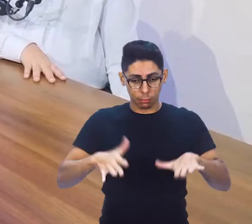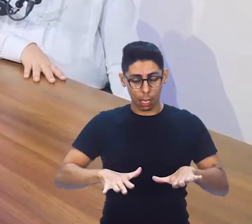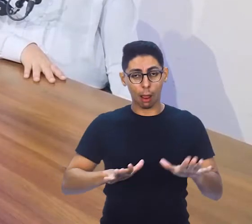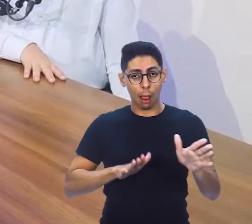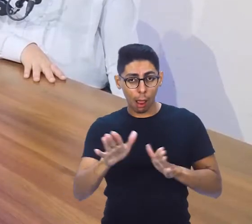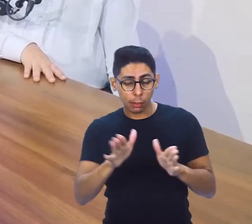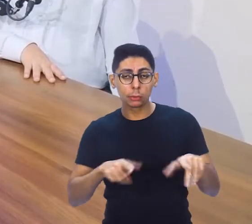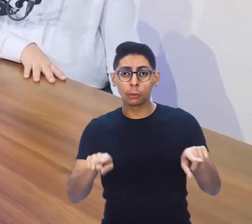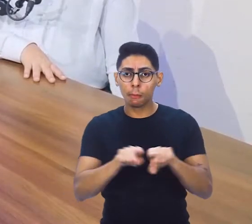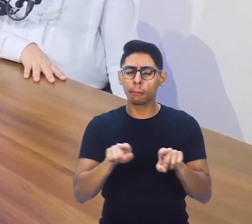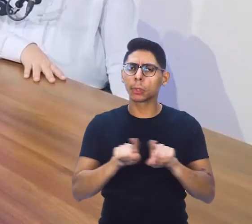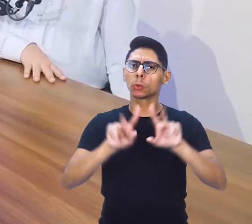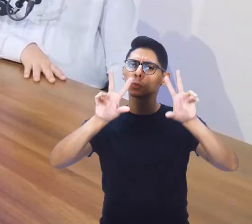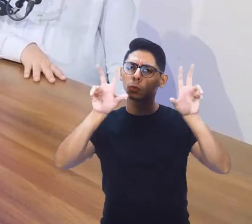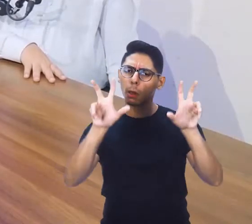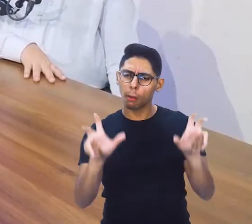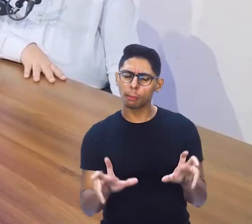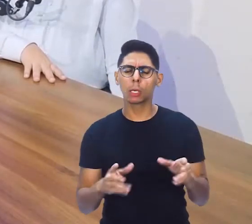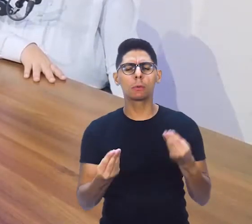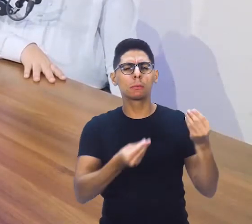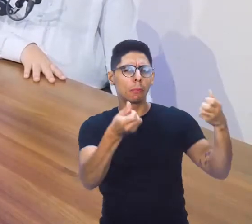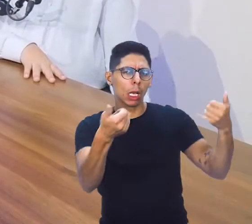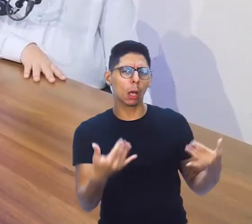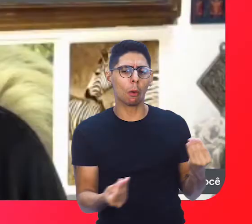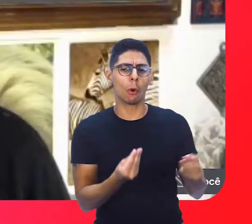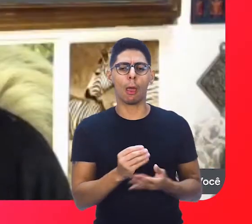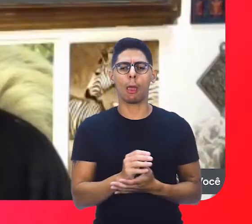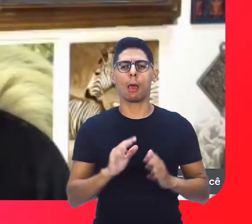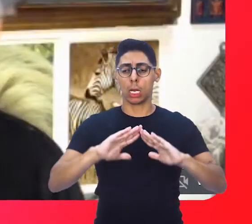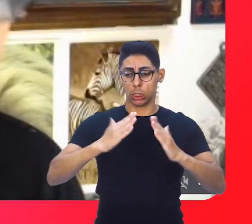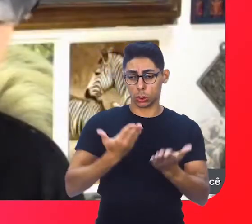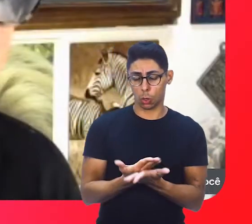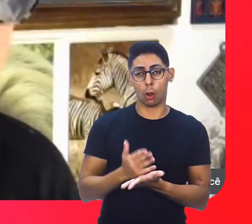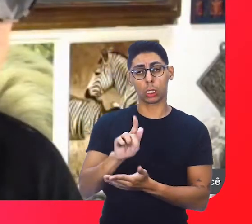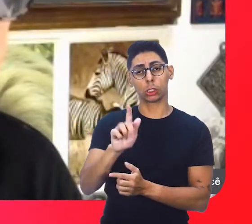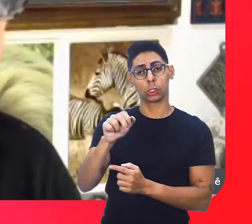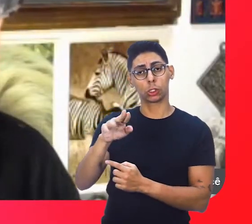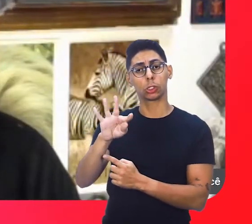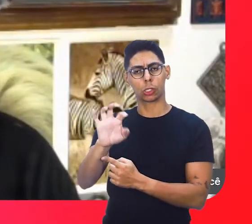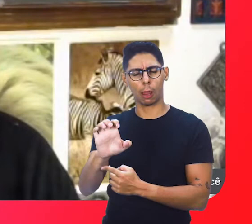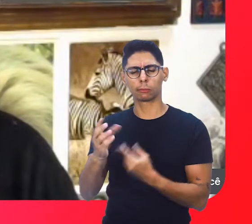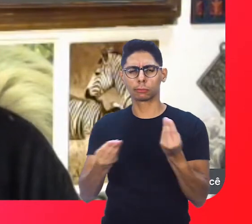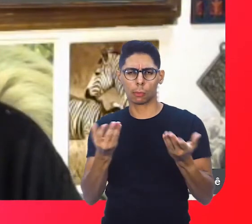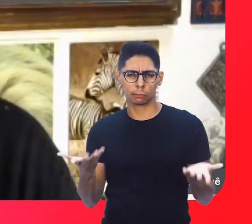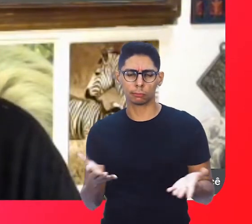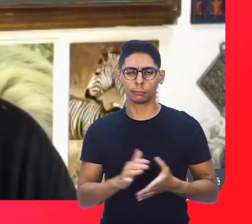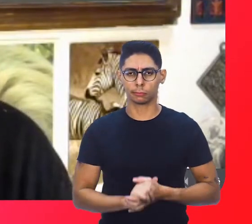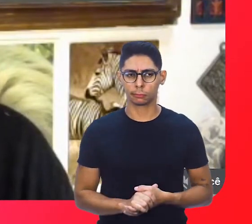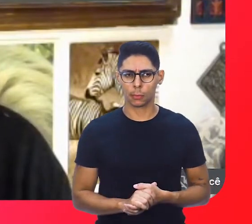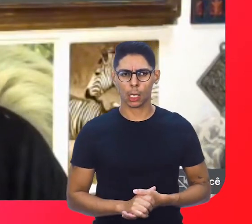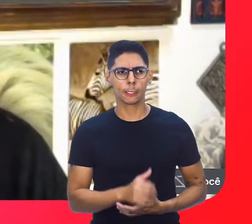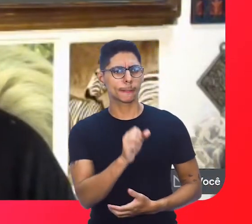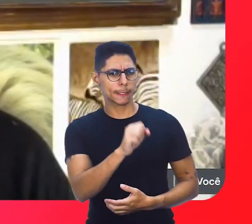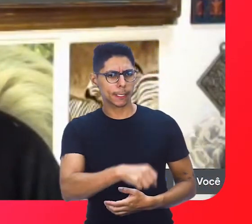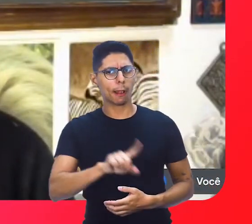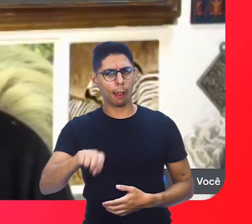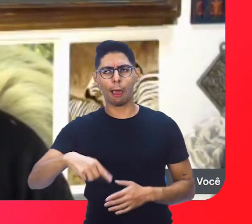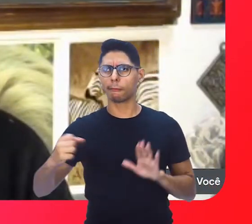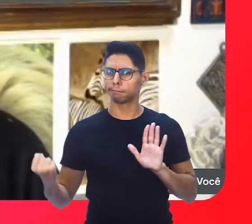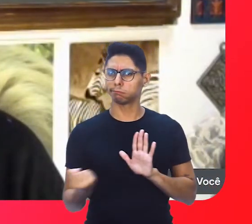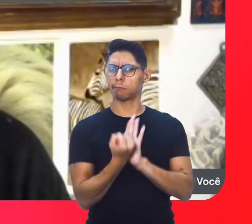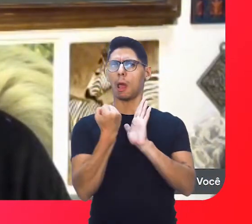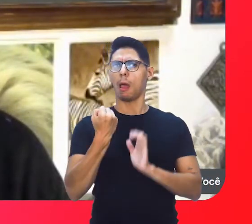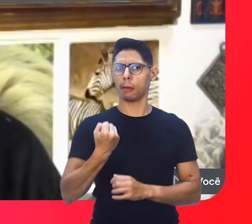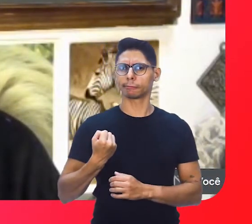muita inclusão. Fala um pouquinho da Escola de Gente. Falo com prazer. A Escola de Gente assim simboliza a